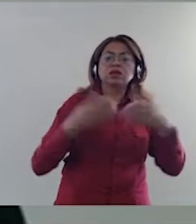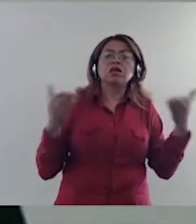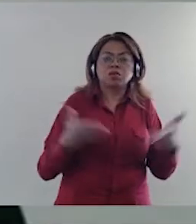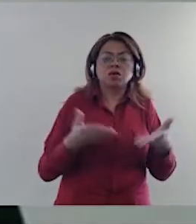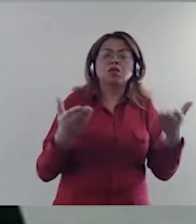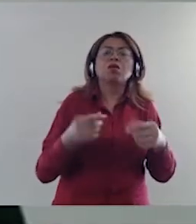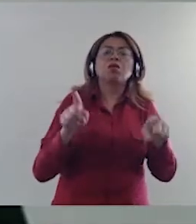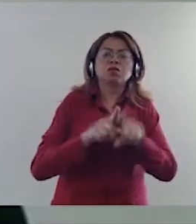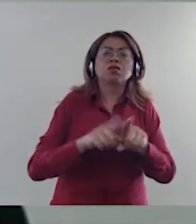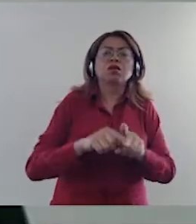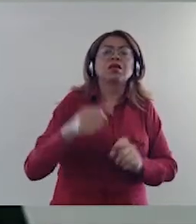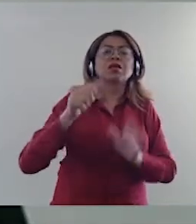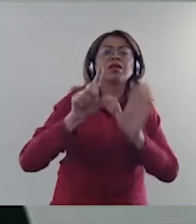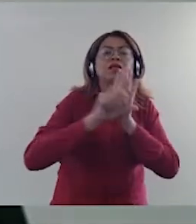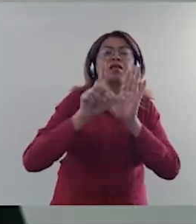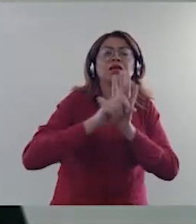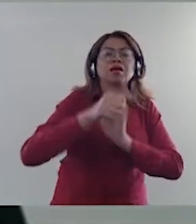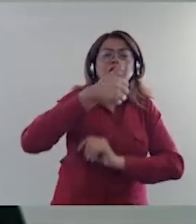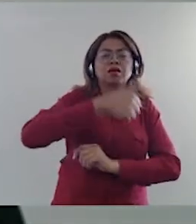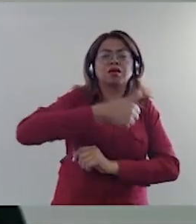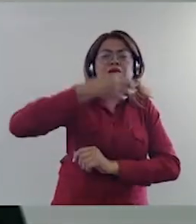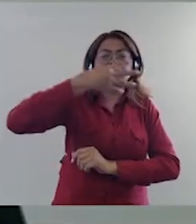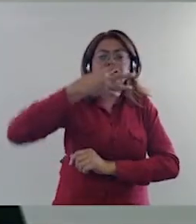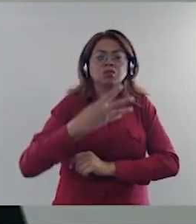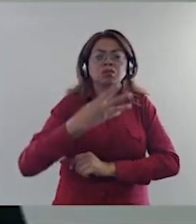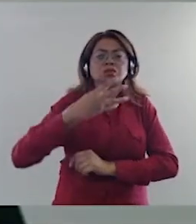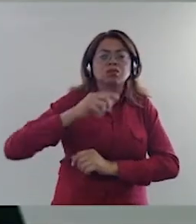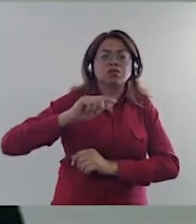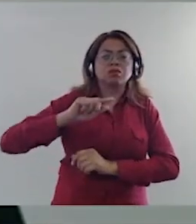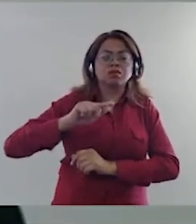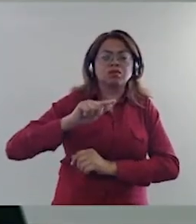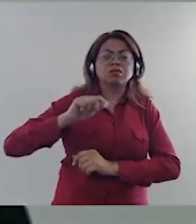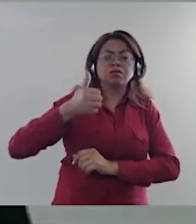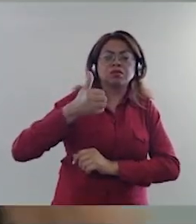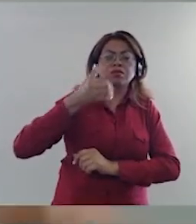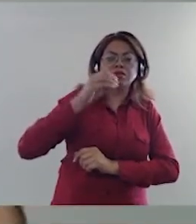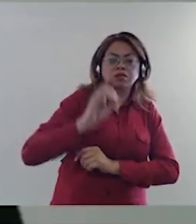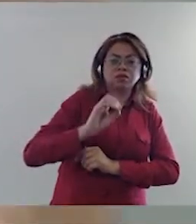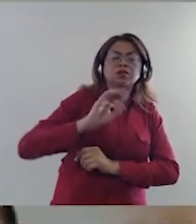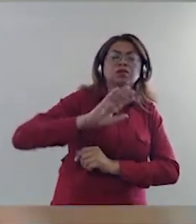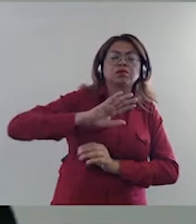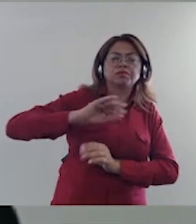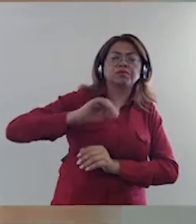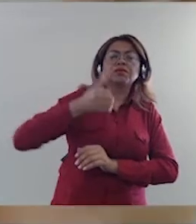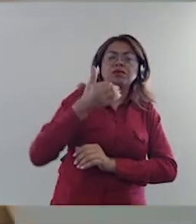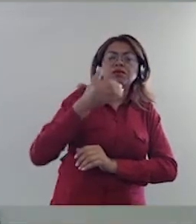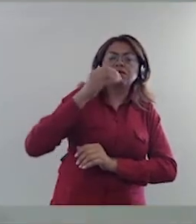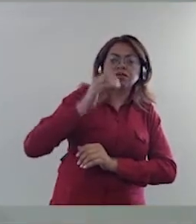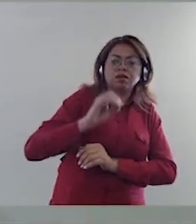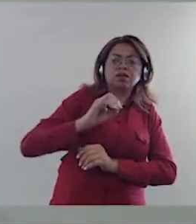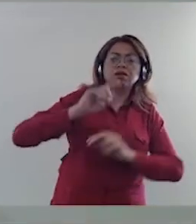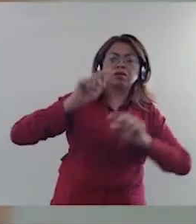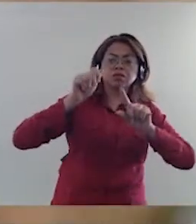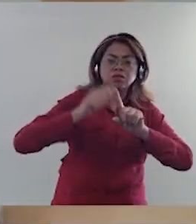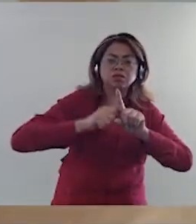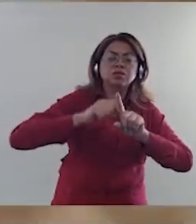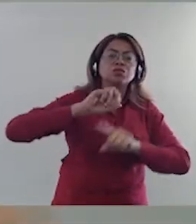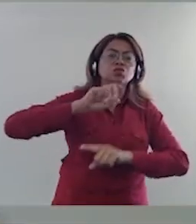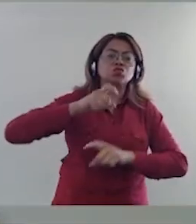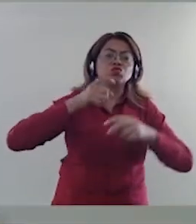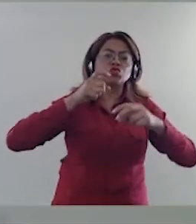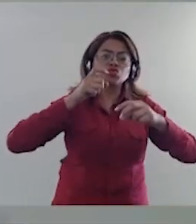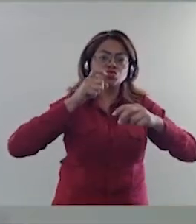Lei 14.010, de 10 de junho de 2020. Ainda que, eventualmente, aqui e ali,